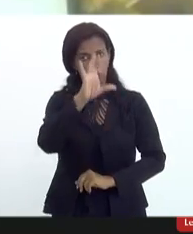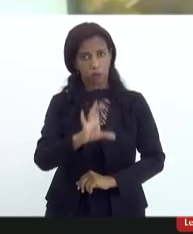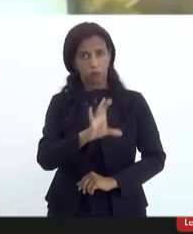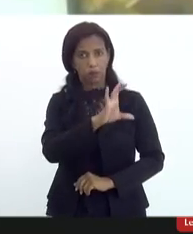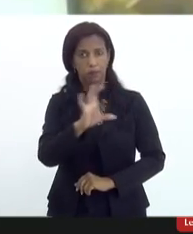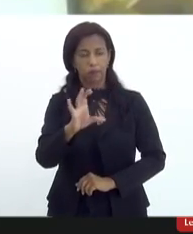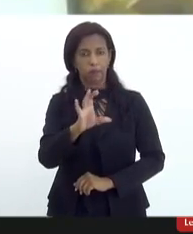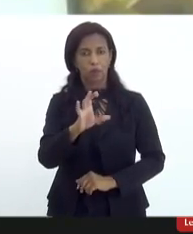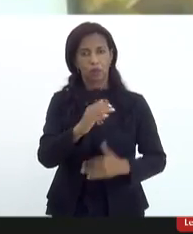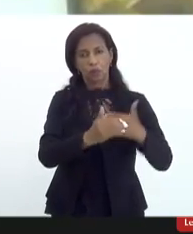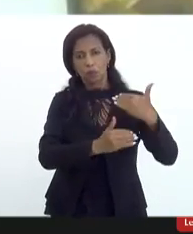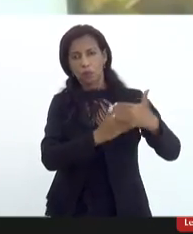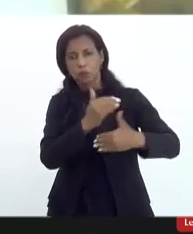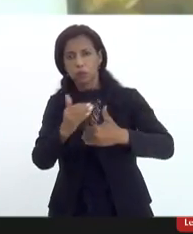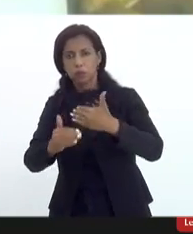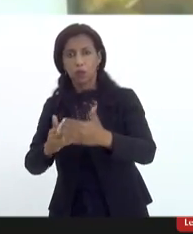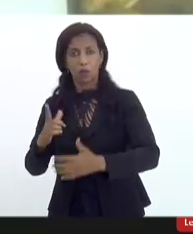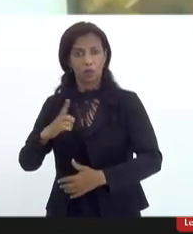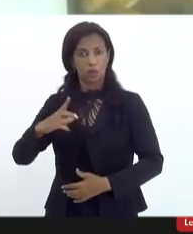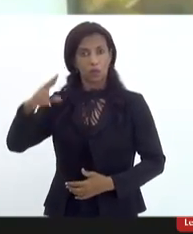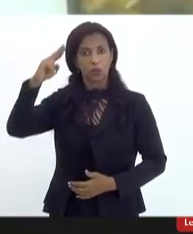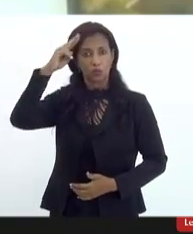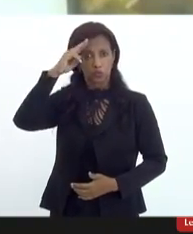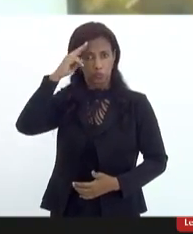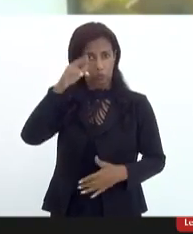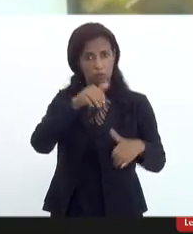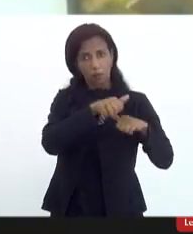durante as cruzadas, de ter seus soldados.